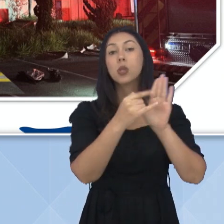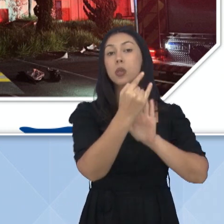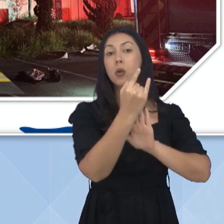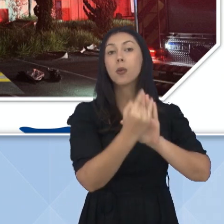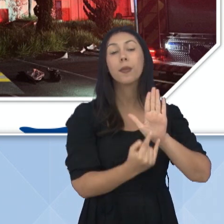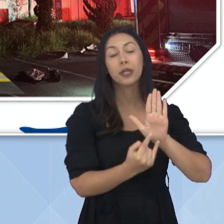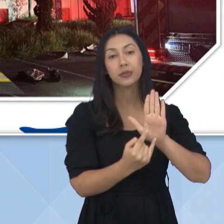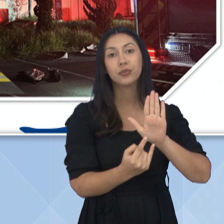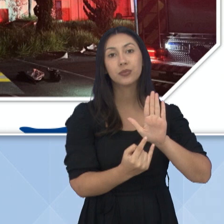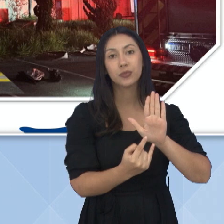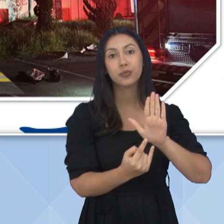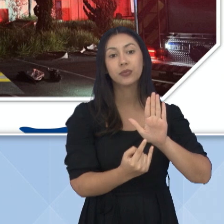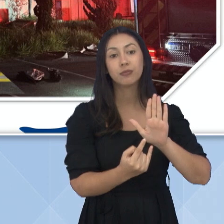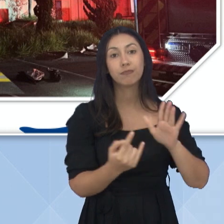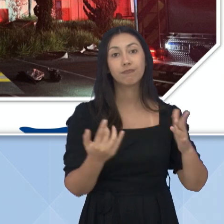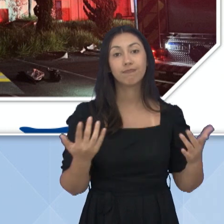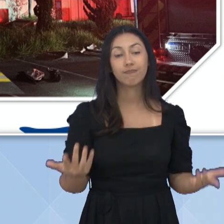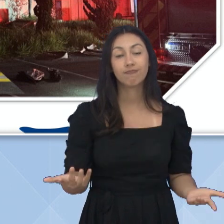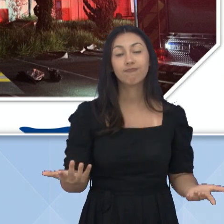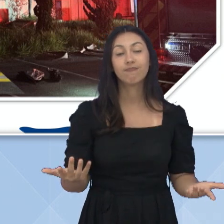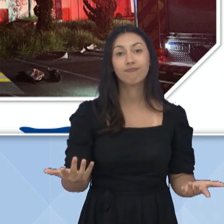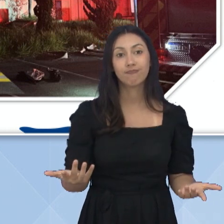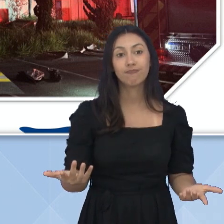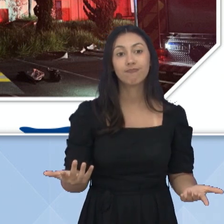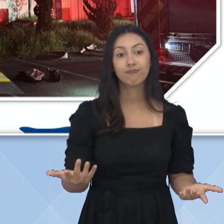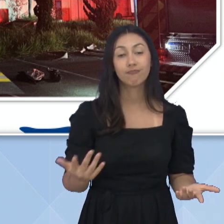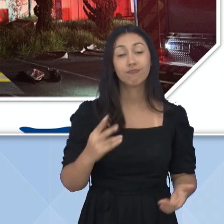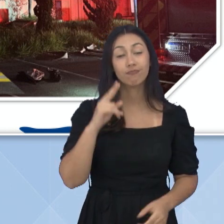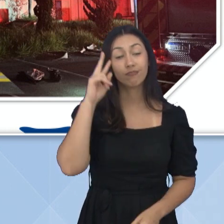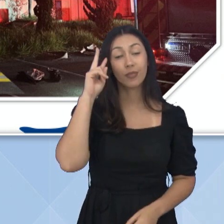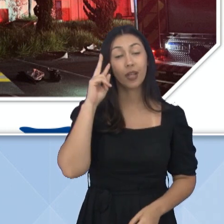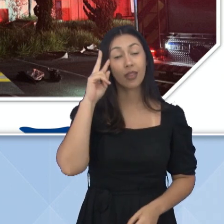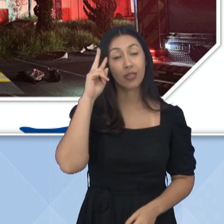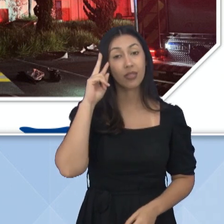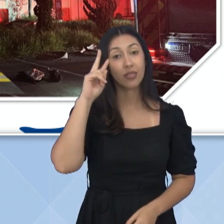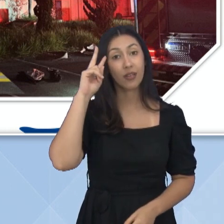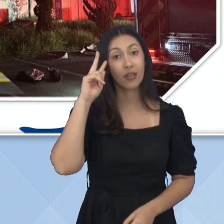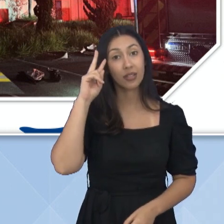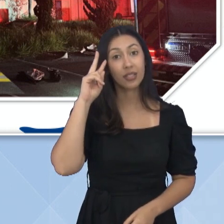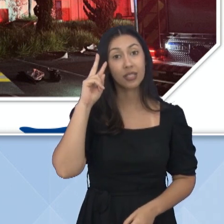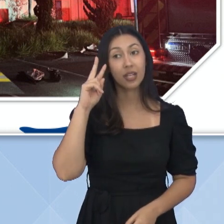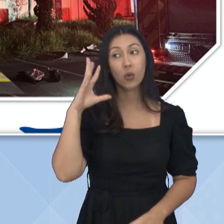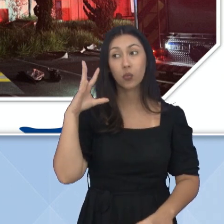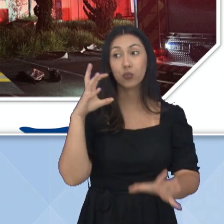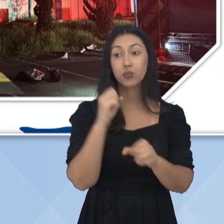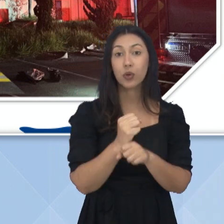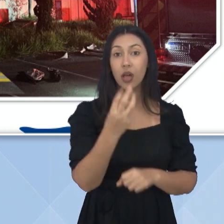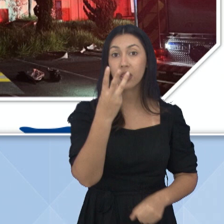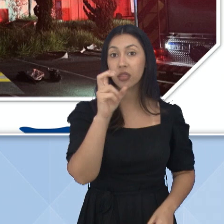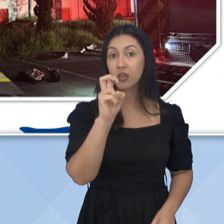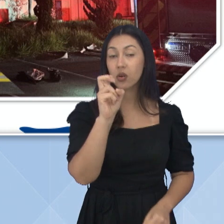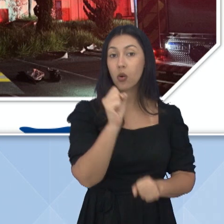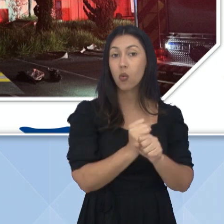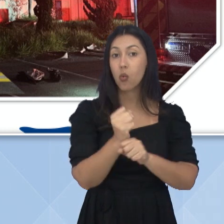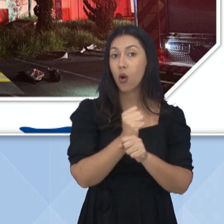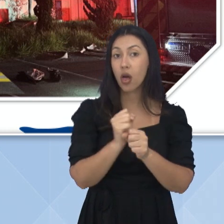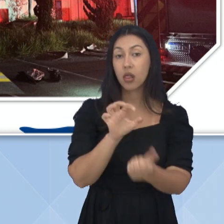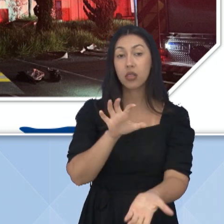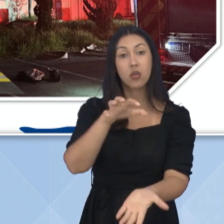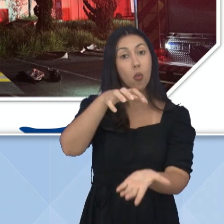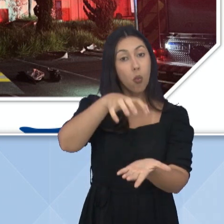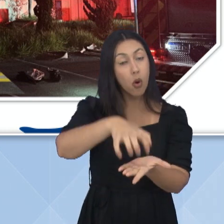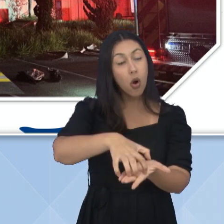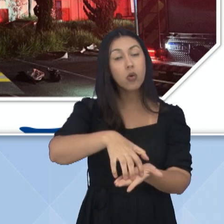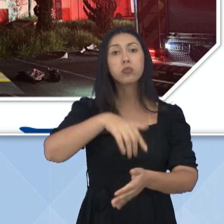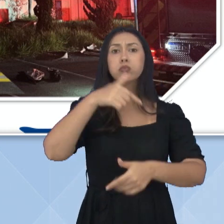instituição. Então, isso é uma história de 35 anos de uma entidade que